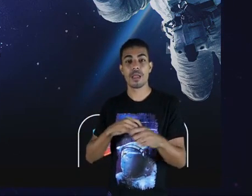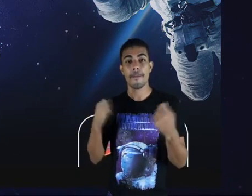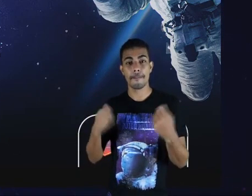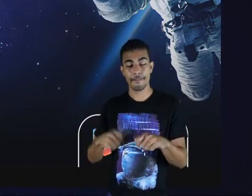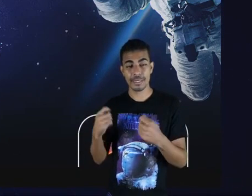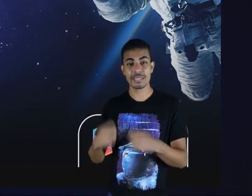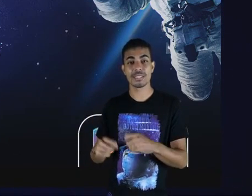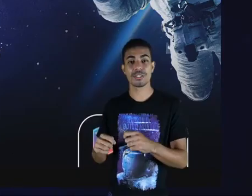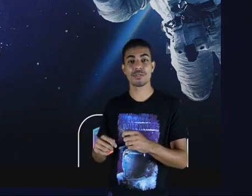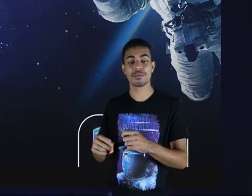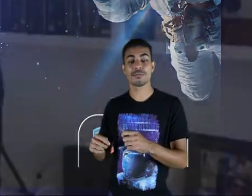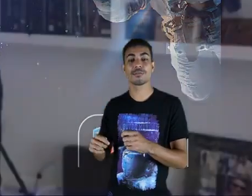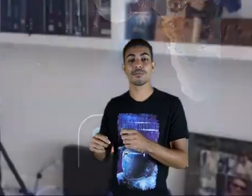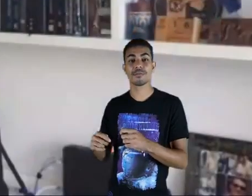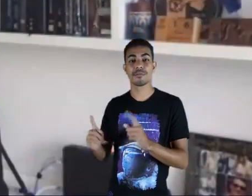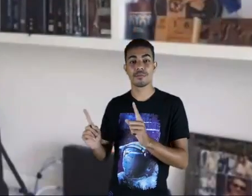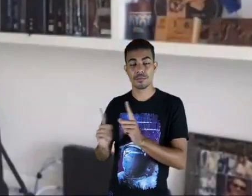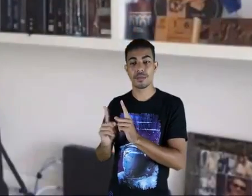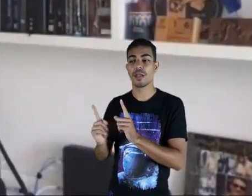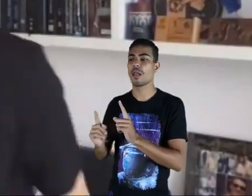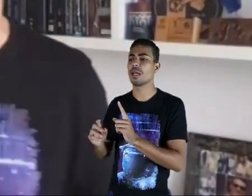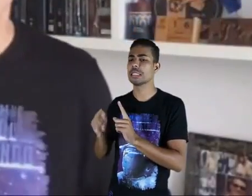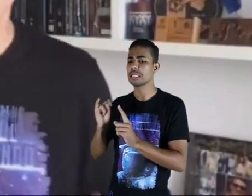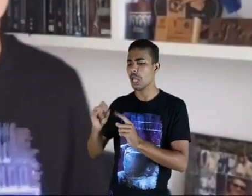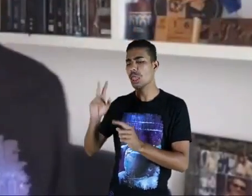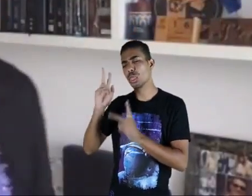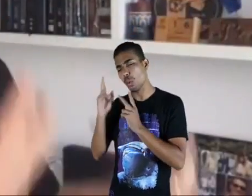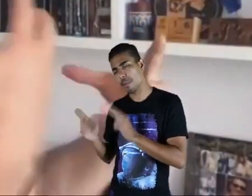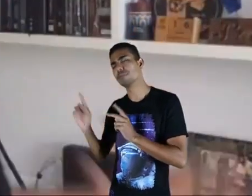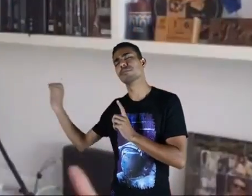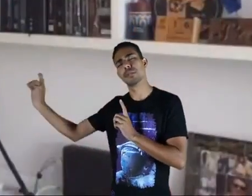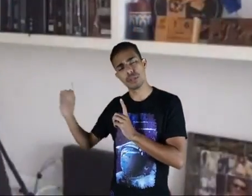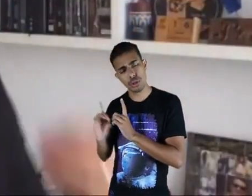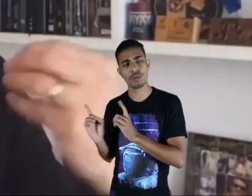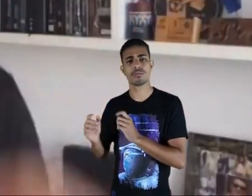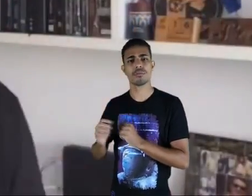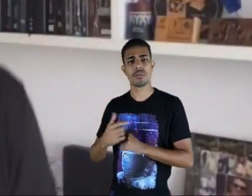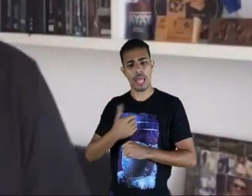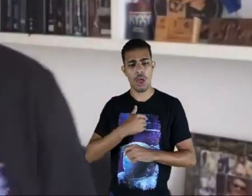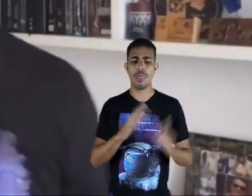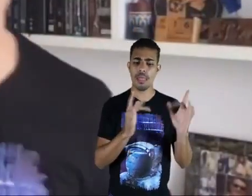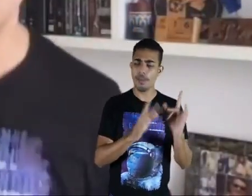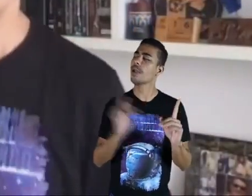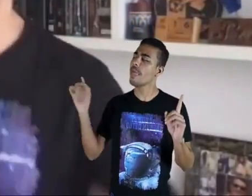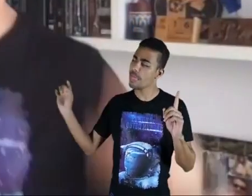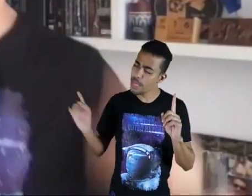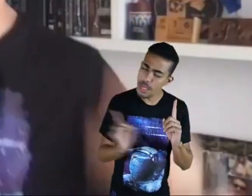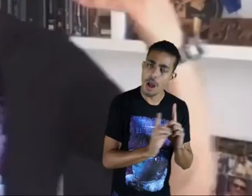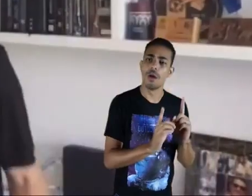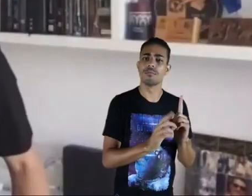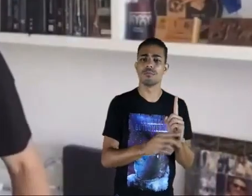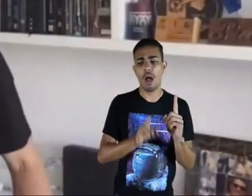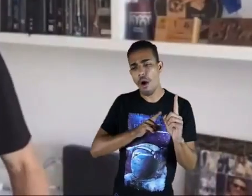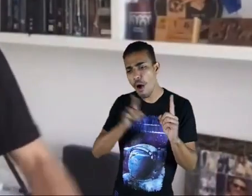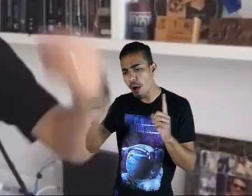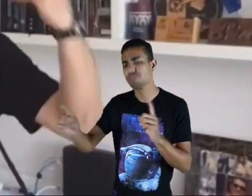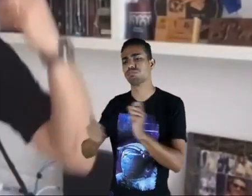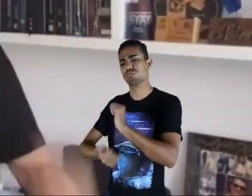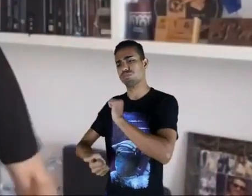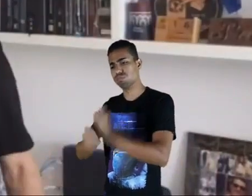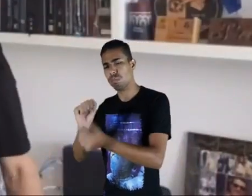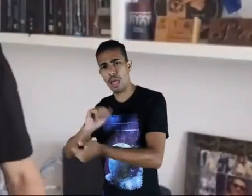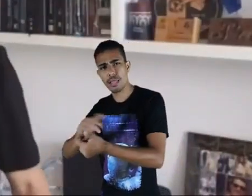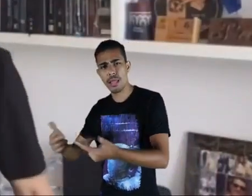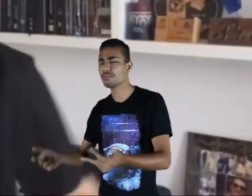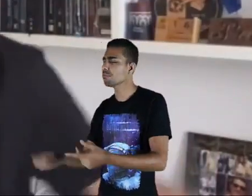ao meu lado, eu vou dormir, eu levo Deus ao meu lado, eu vou namorar, eu levo Deus ao meu lado, eu vou ao esporte, eu